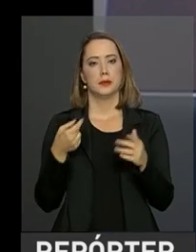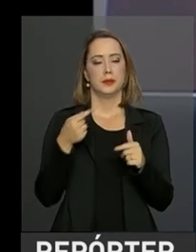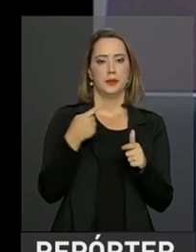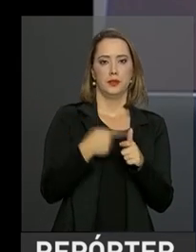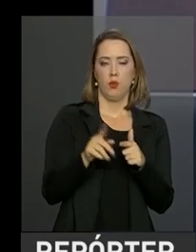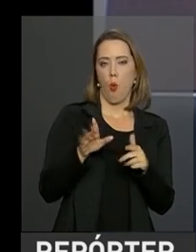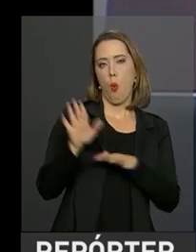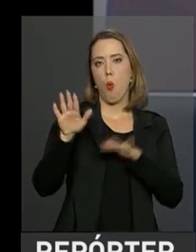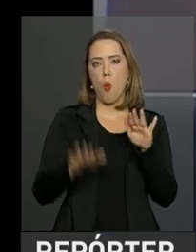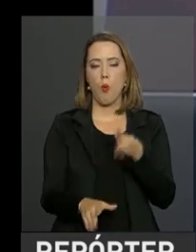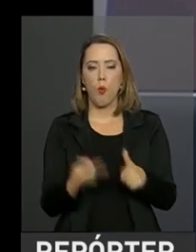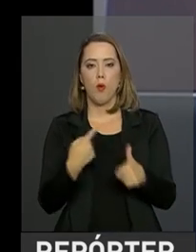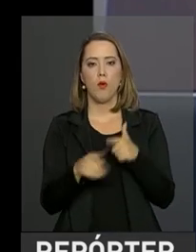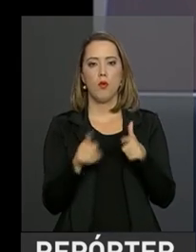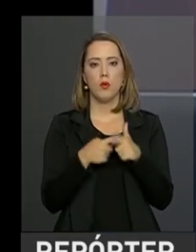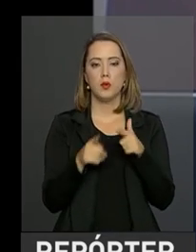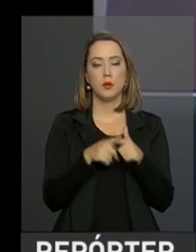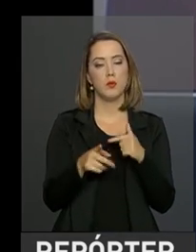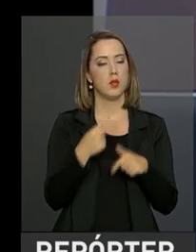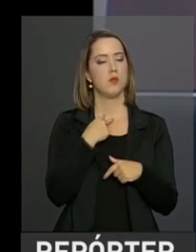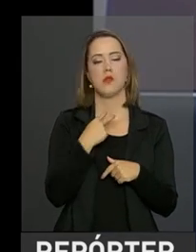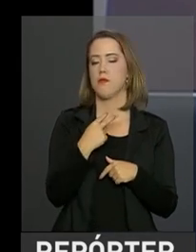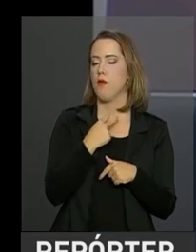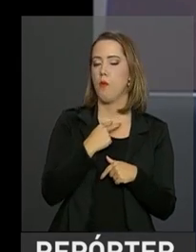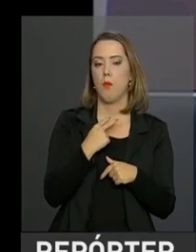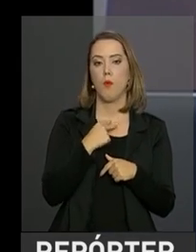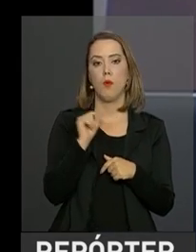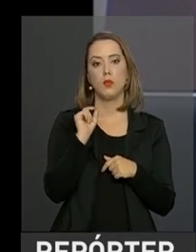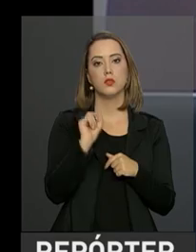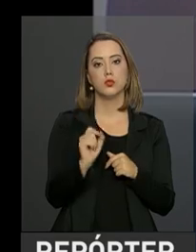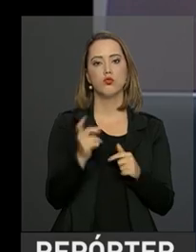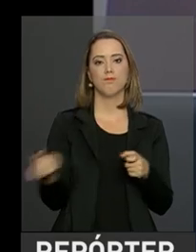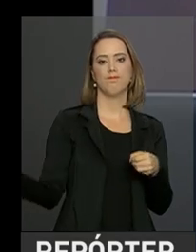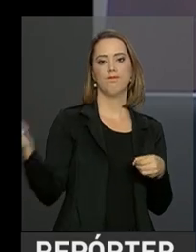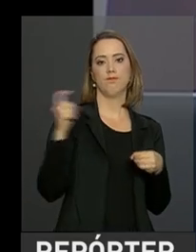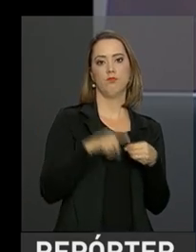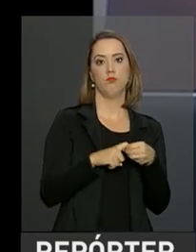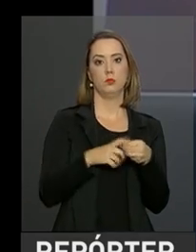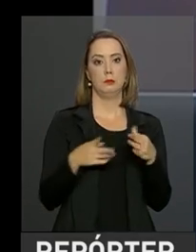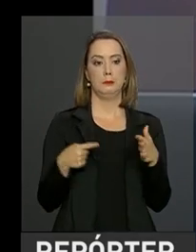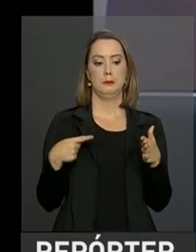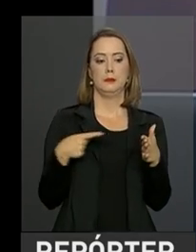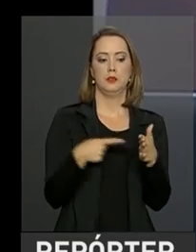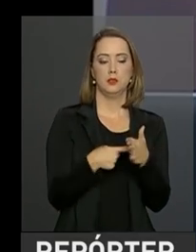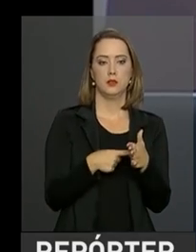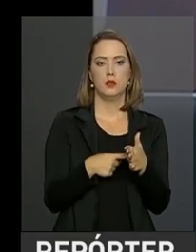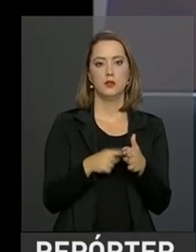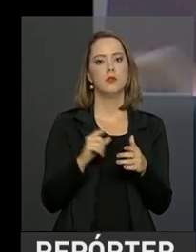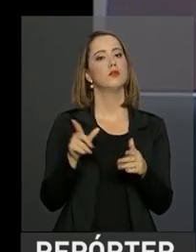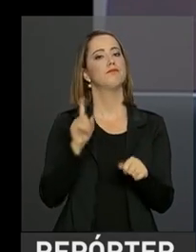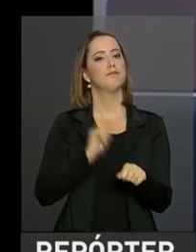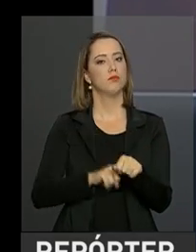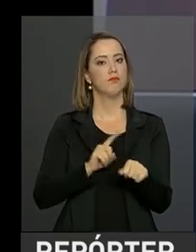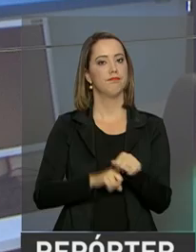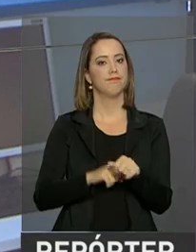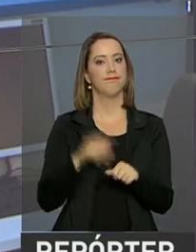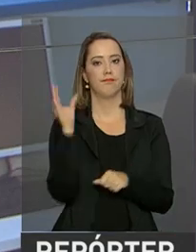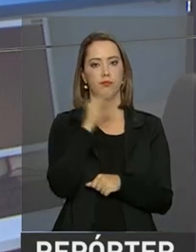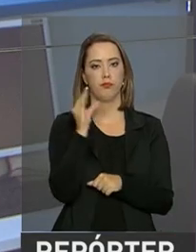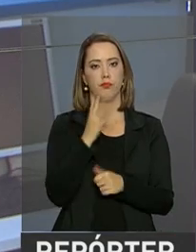na inflação que não permitem que não permitam a volta ao centro da Meta Em tempo